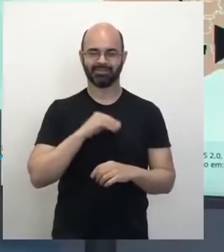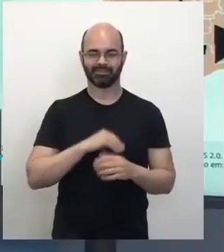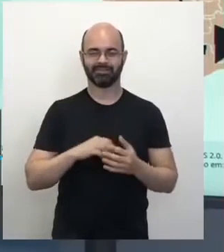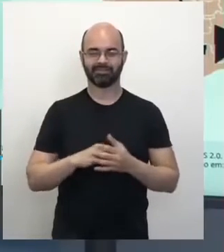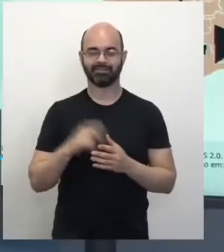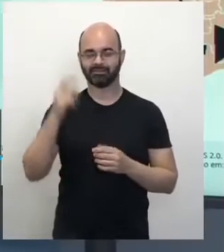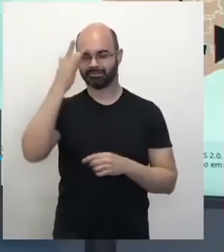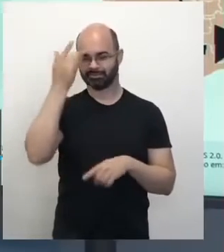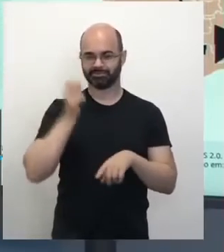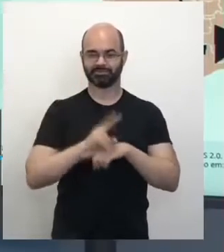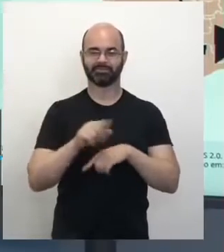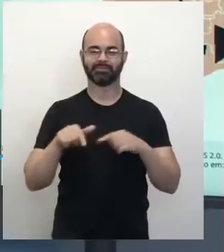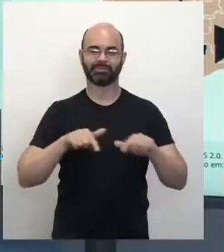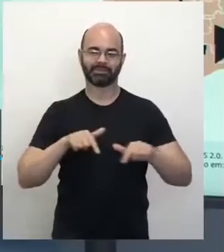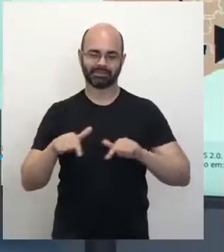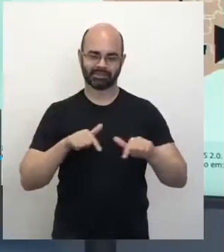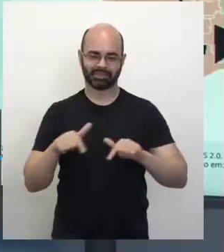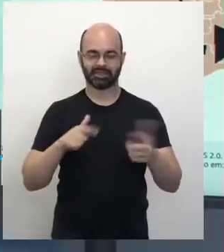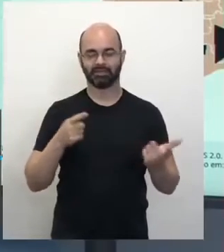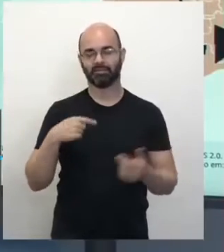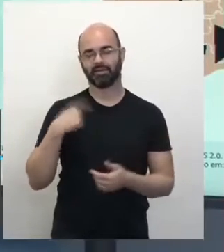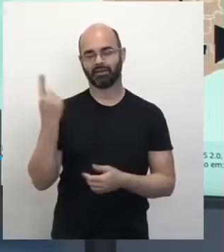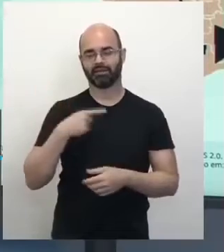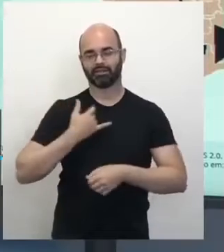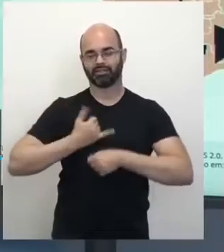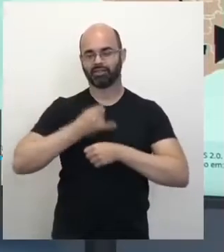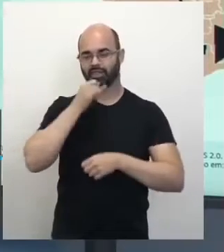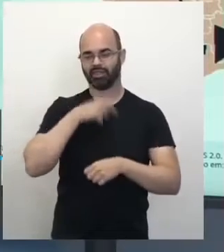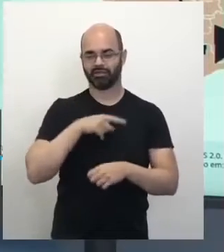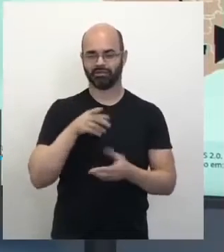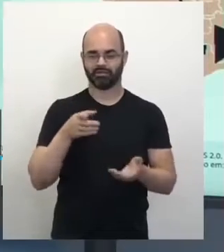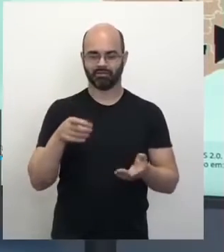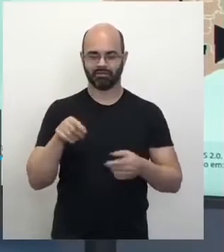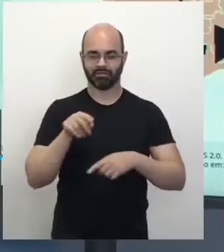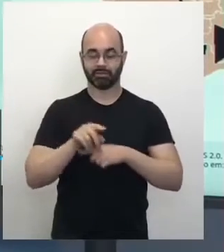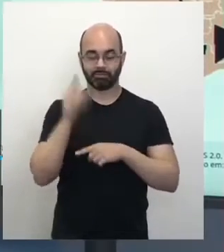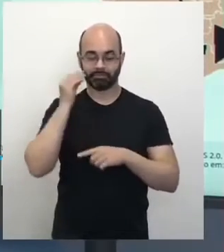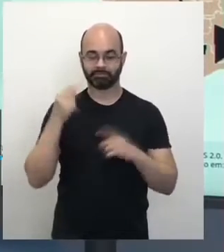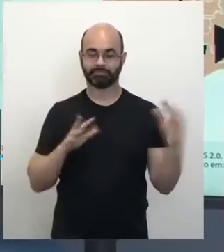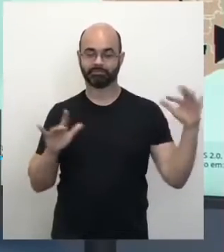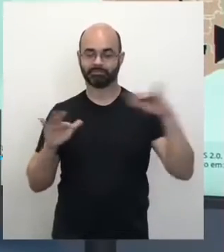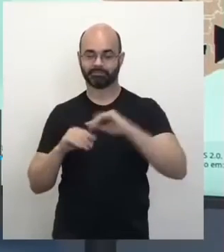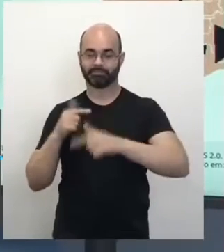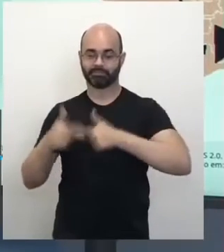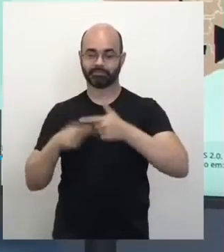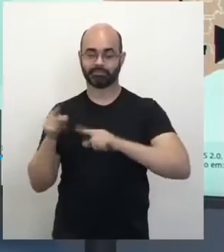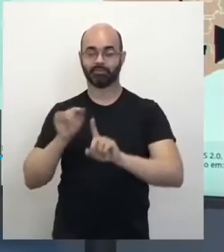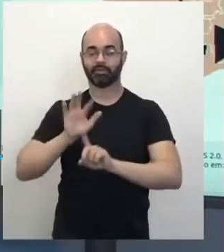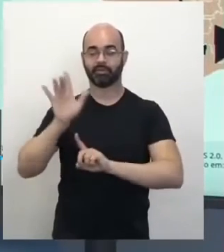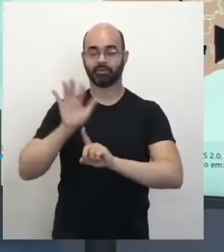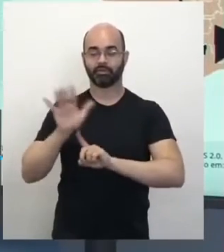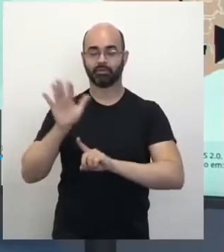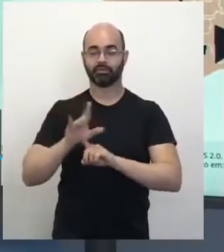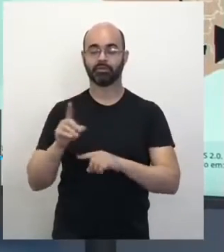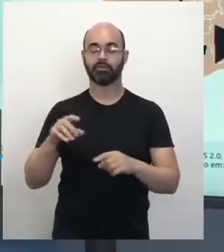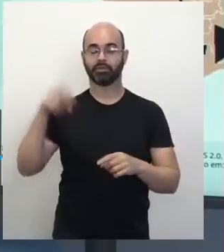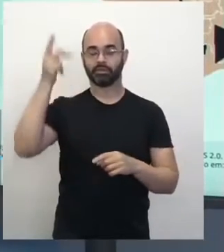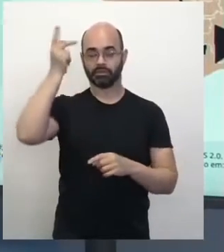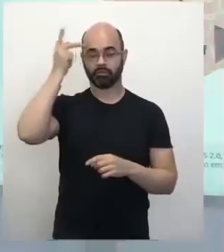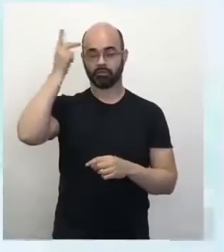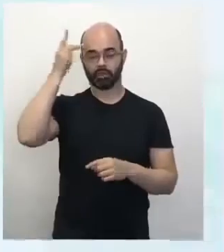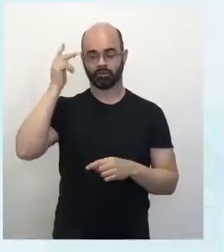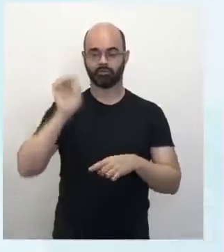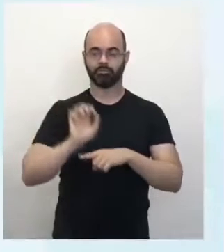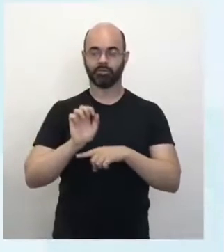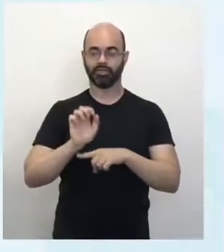os empregadores, tá certo? Então, esse mapa aqui é o período da industrialização, principalmente no estado de São Paulo. Vamos